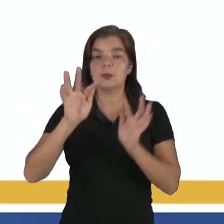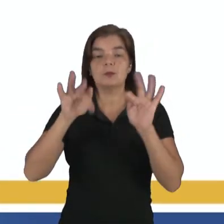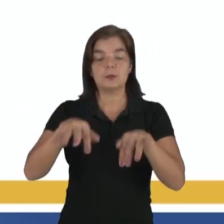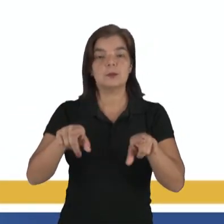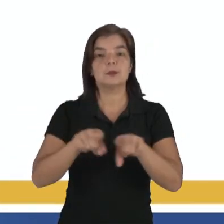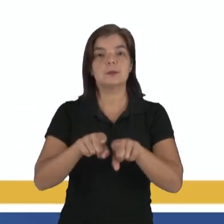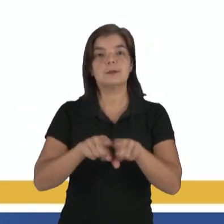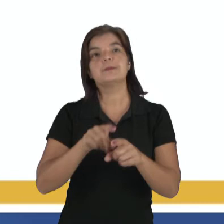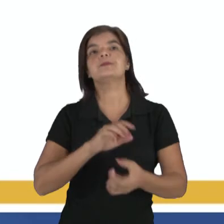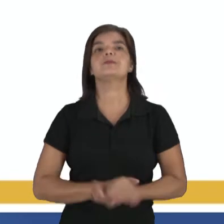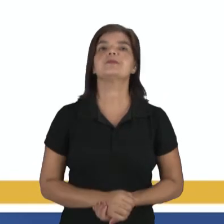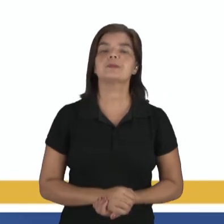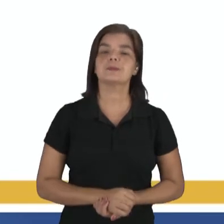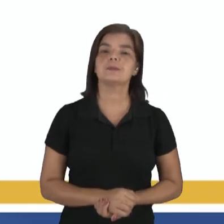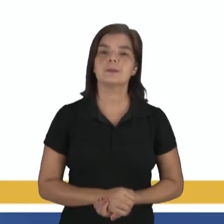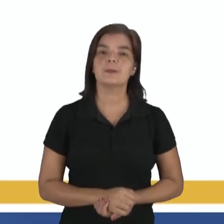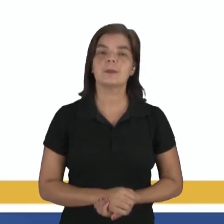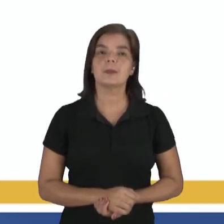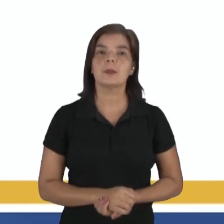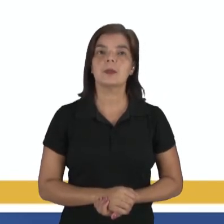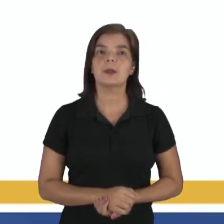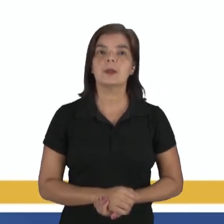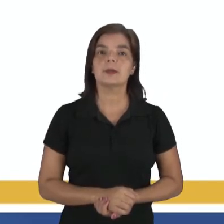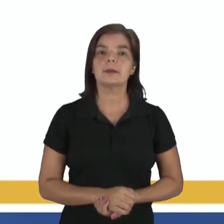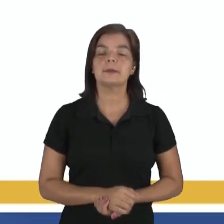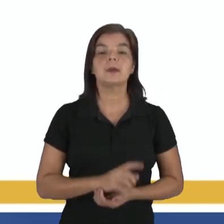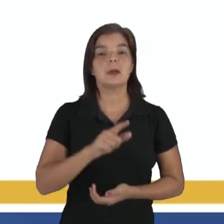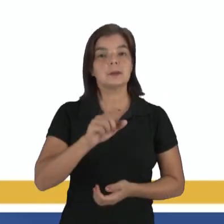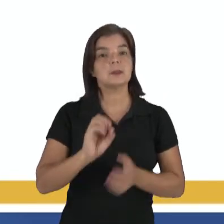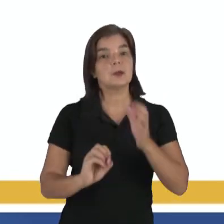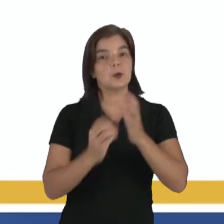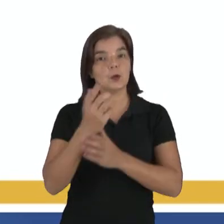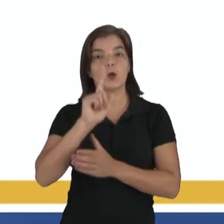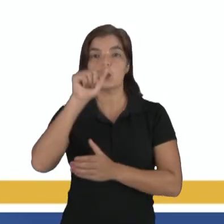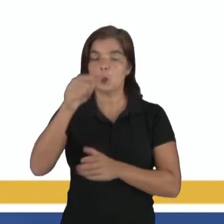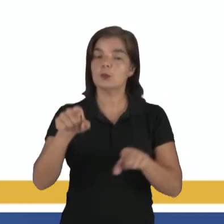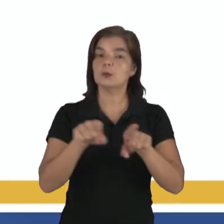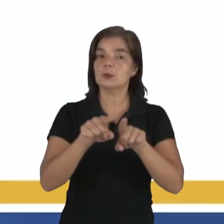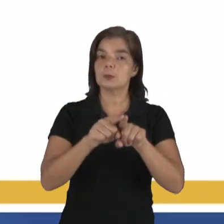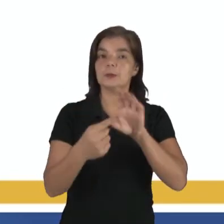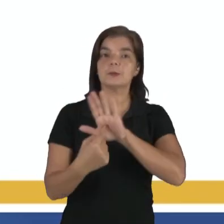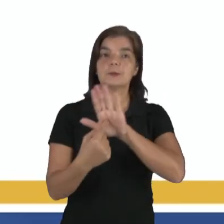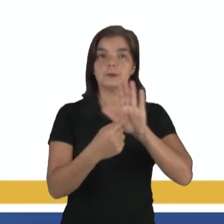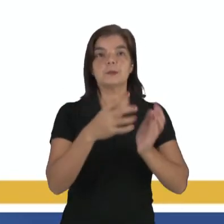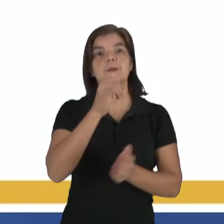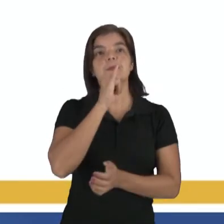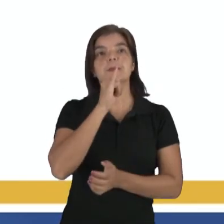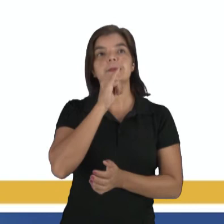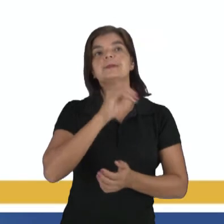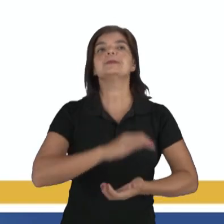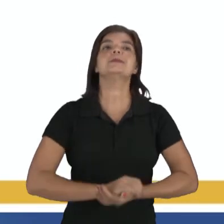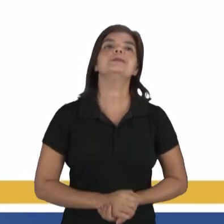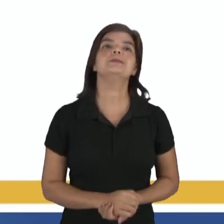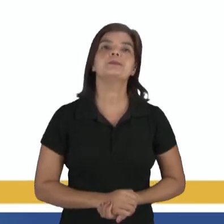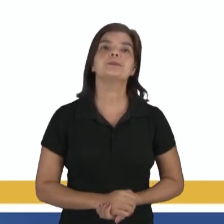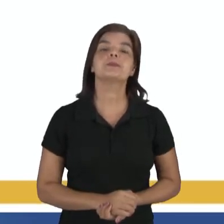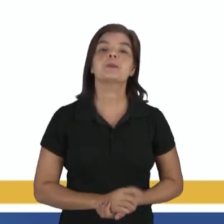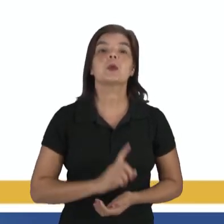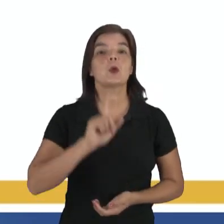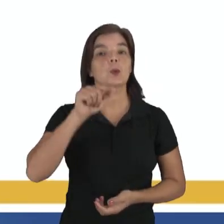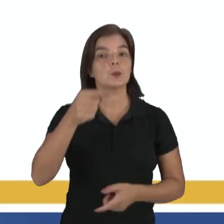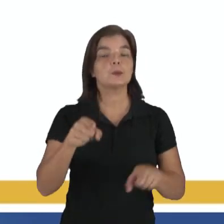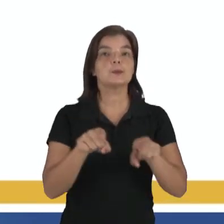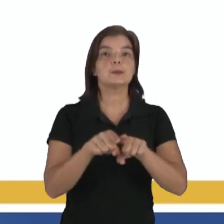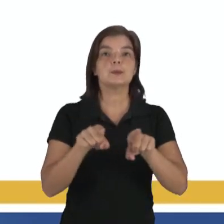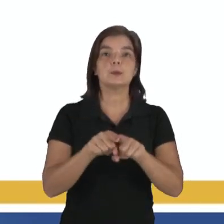final. Fica riding, andando, pedalando, ok? Assim acontece com esses outros aí que estão no exemplo. Outra